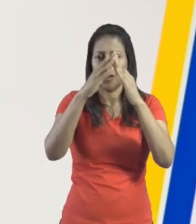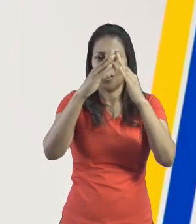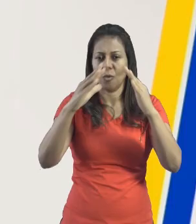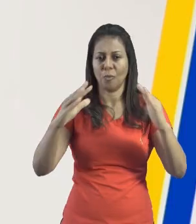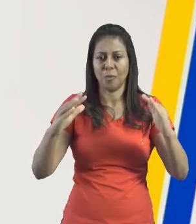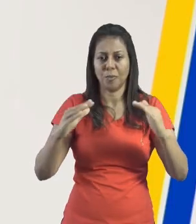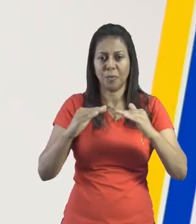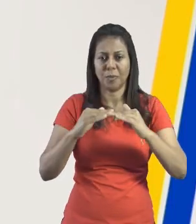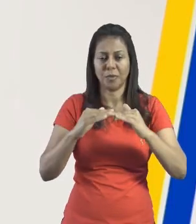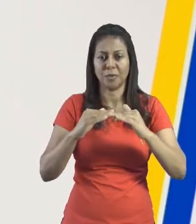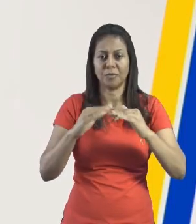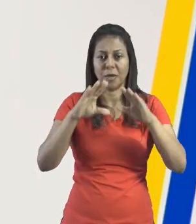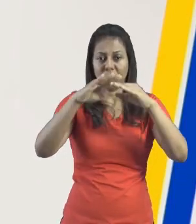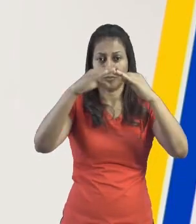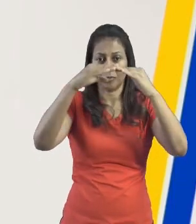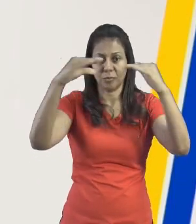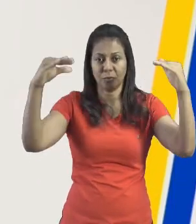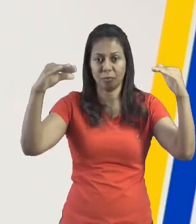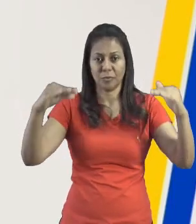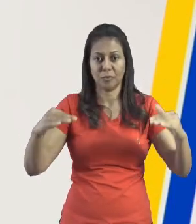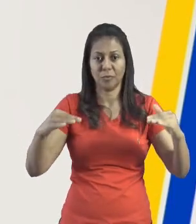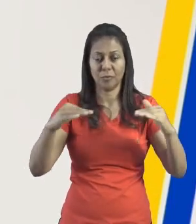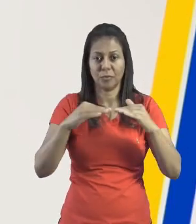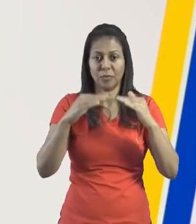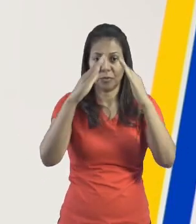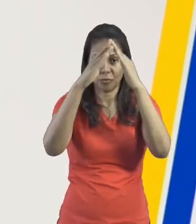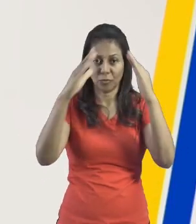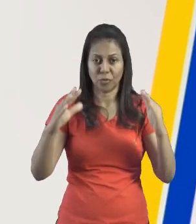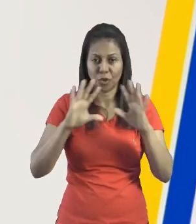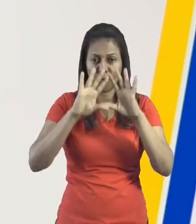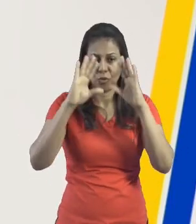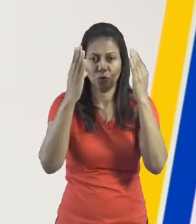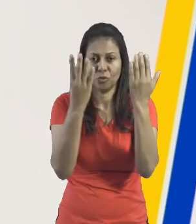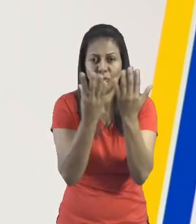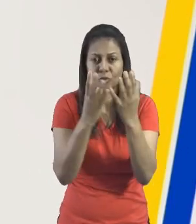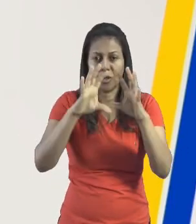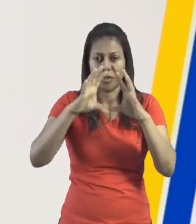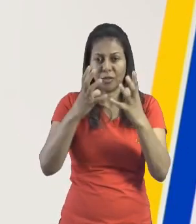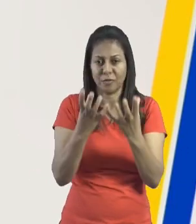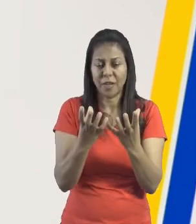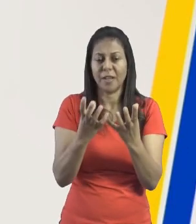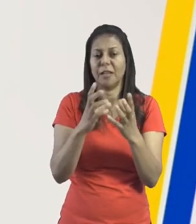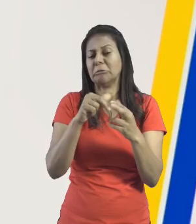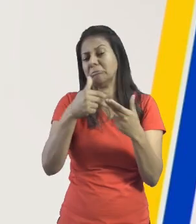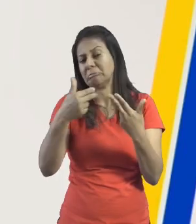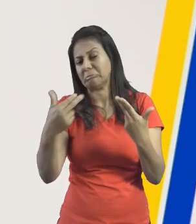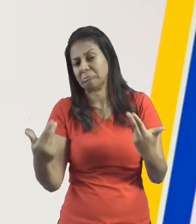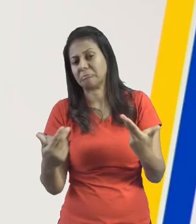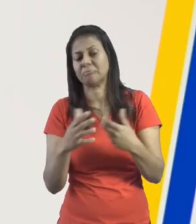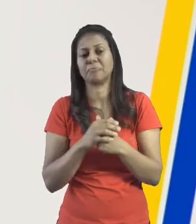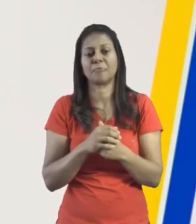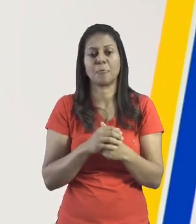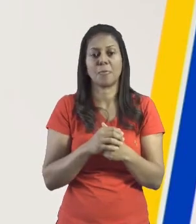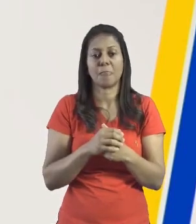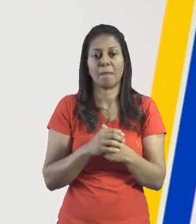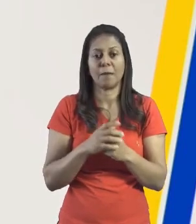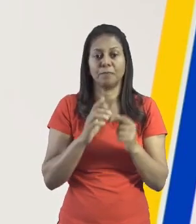cubo, paralelepípedo, pirâmide, cone, cilindro, esfera e por aí vai. Nesse caso aqui,